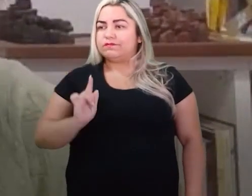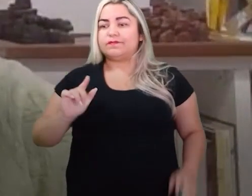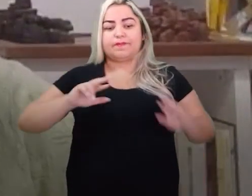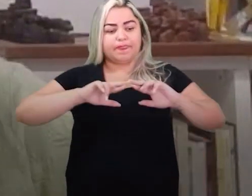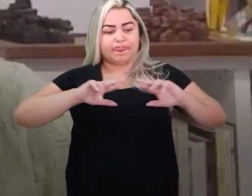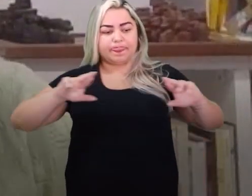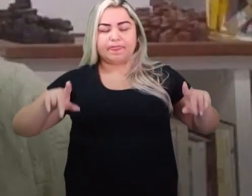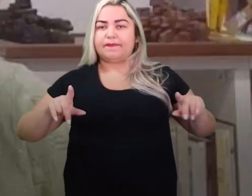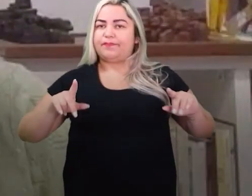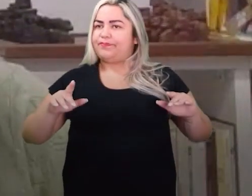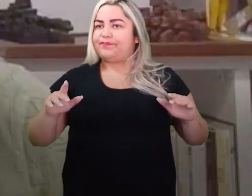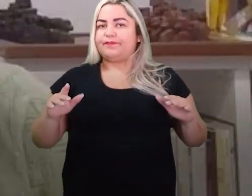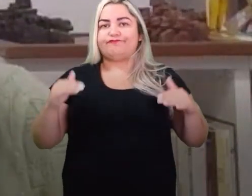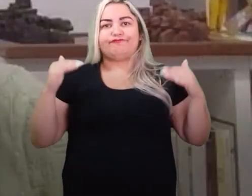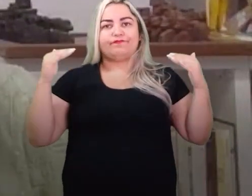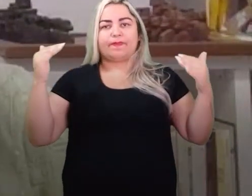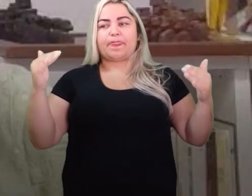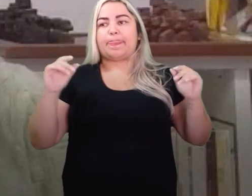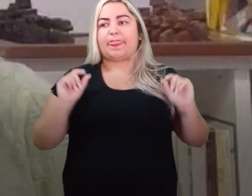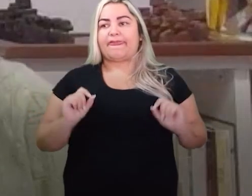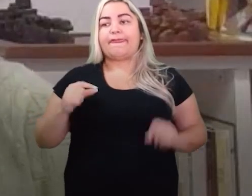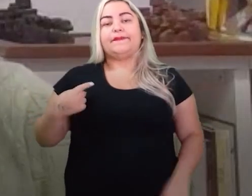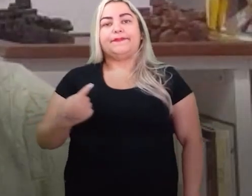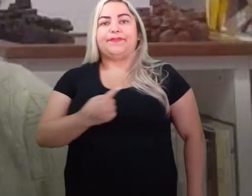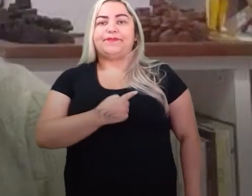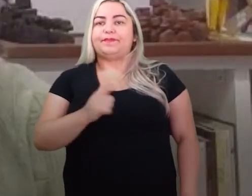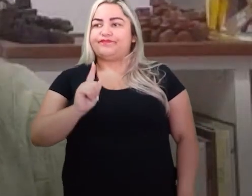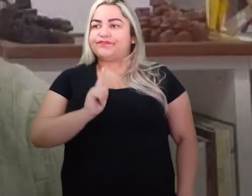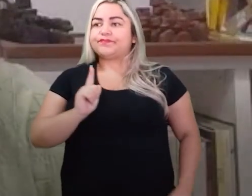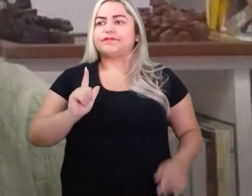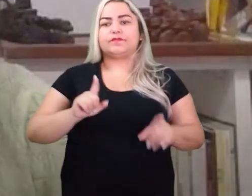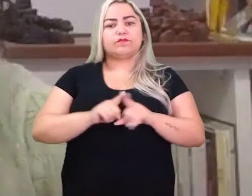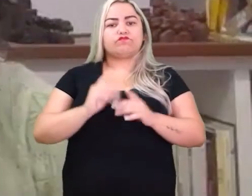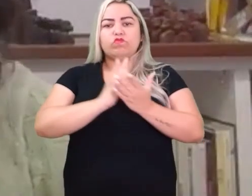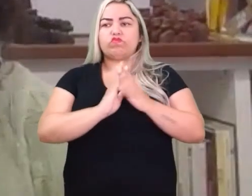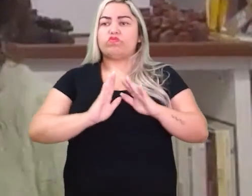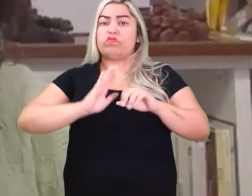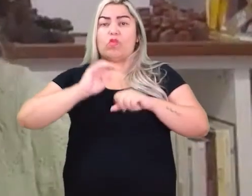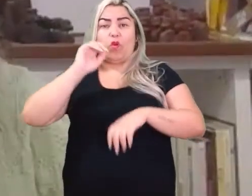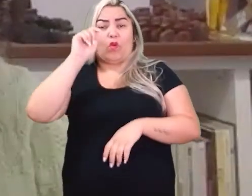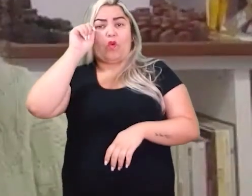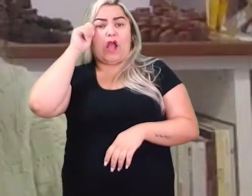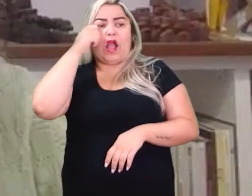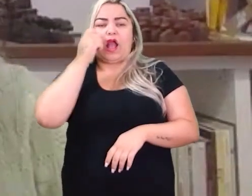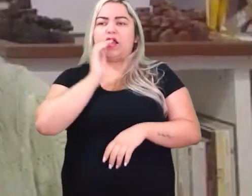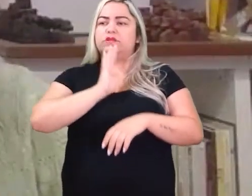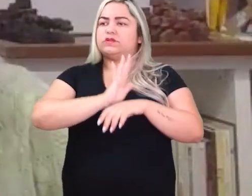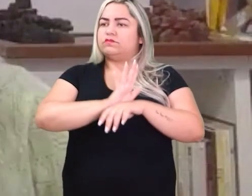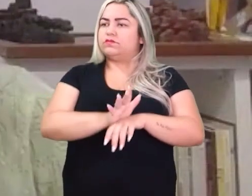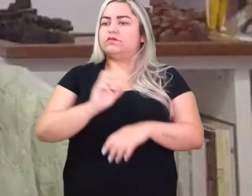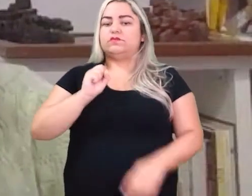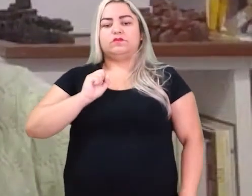que faz uma diferença muito grande, é uma forma que a gente tem de desmontar esse racismo estrutural que a gente